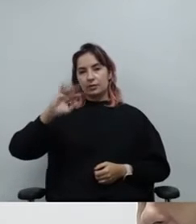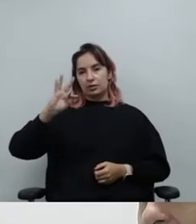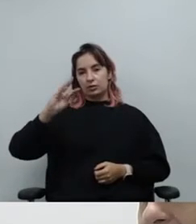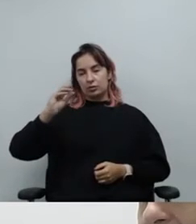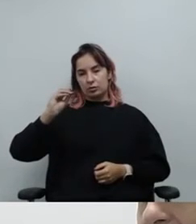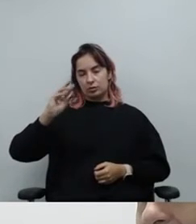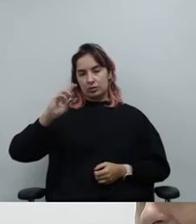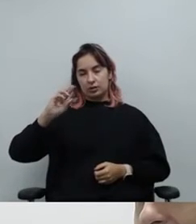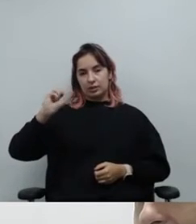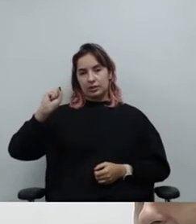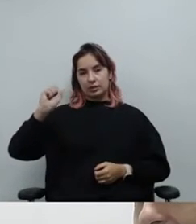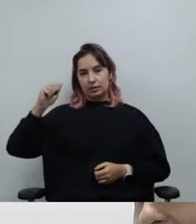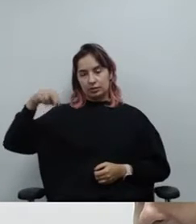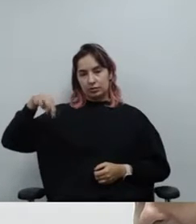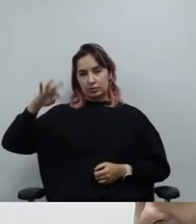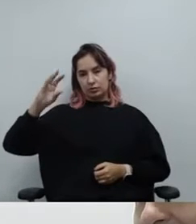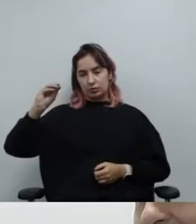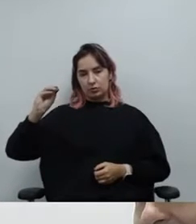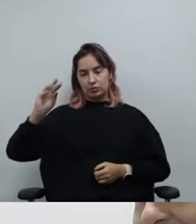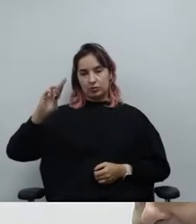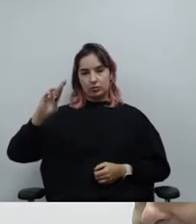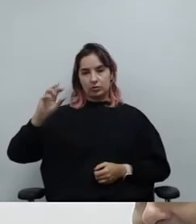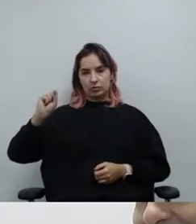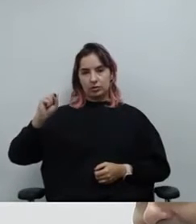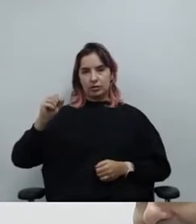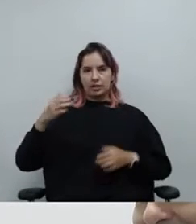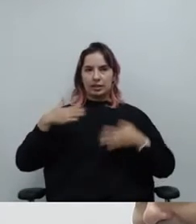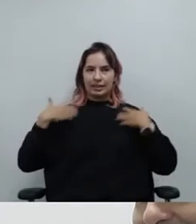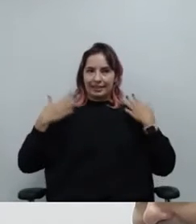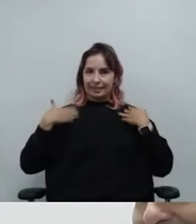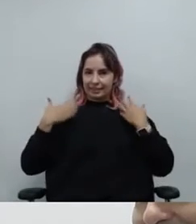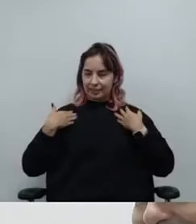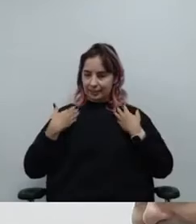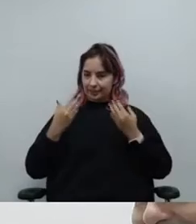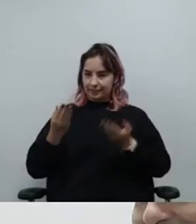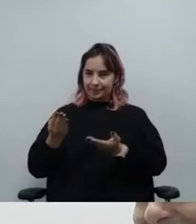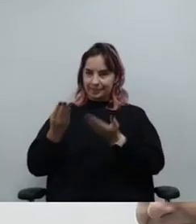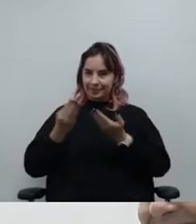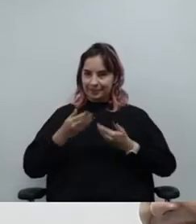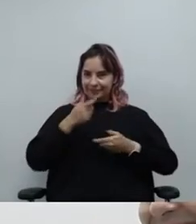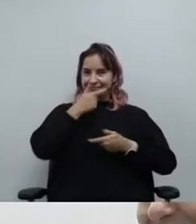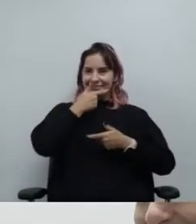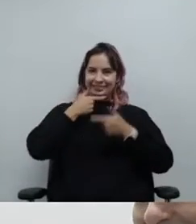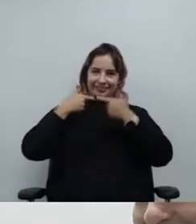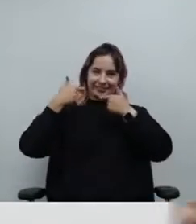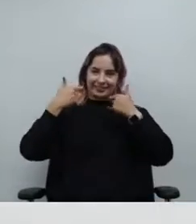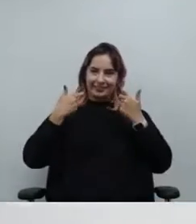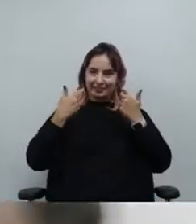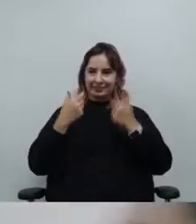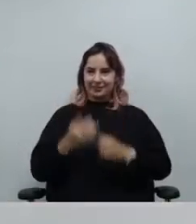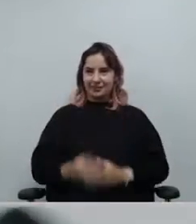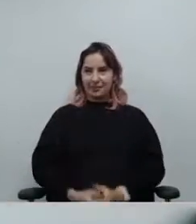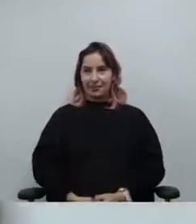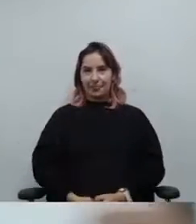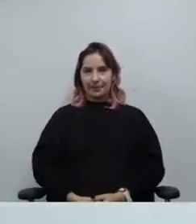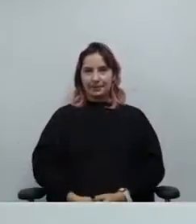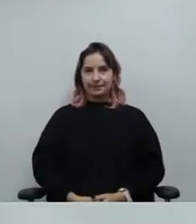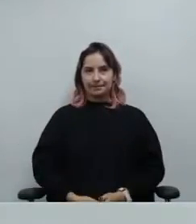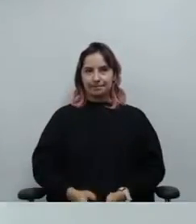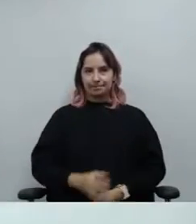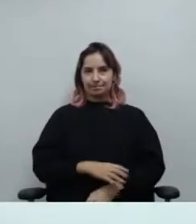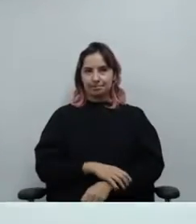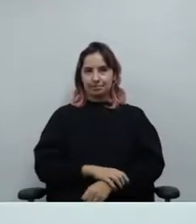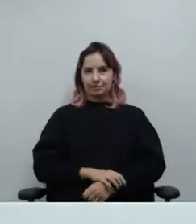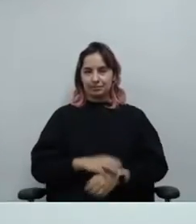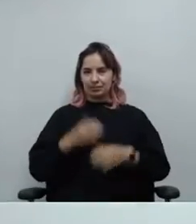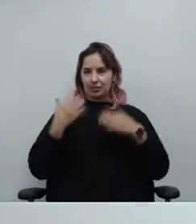também nomeado, não é, Vitor? Uma alegria recebê-lo, sorriso largo, já passo a palavra. Saiu um peso do